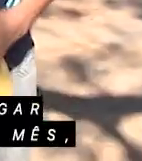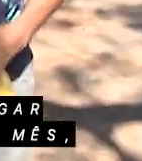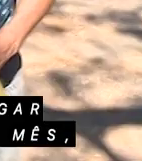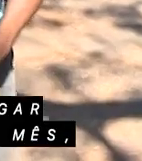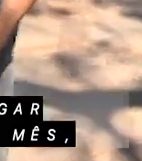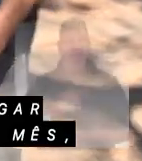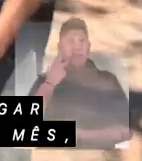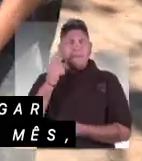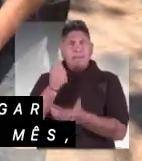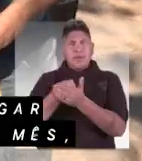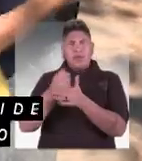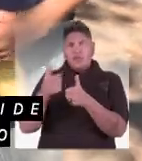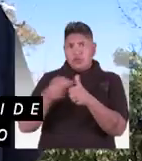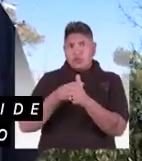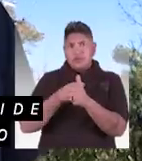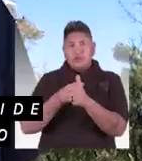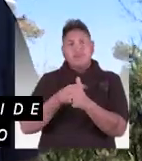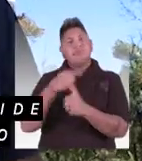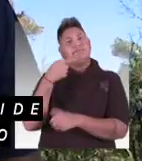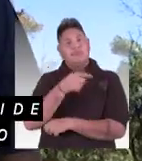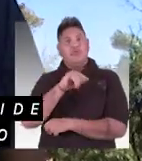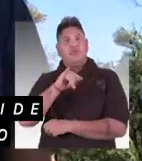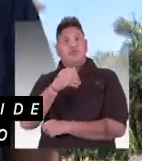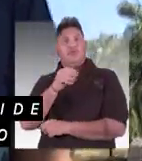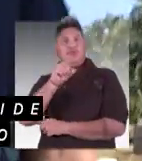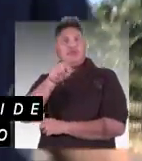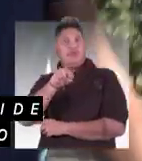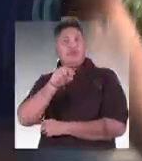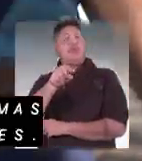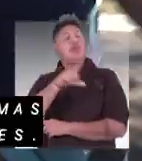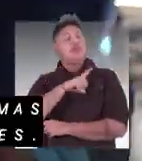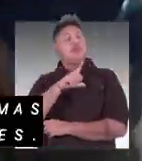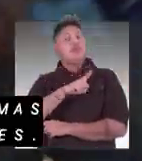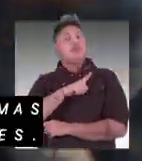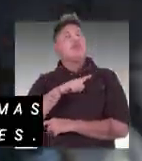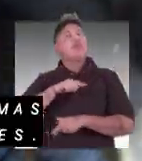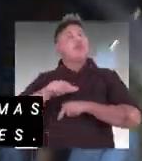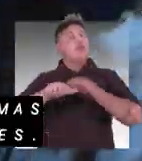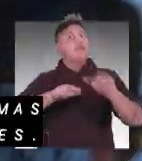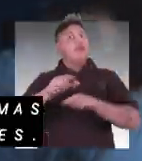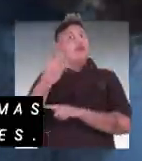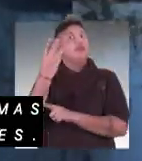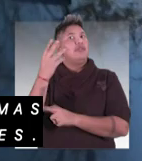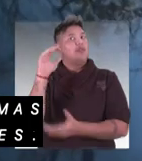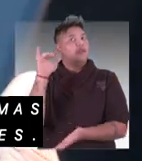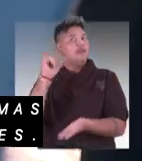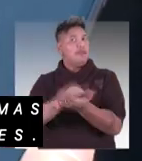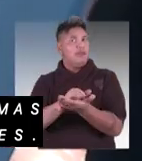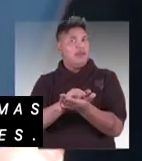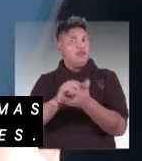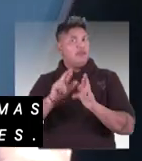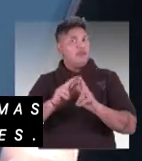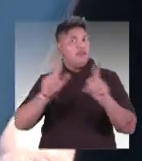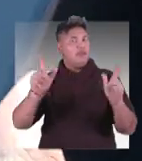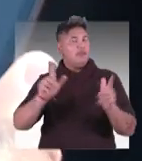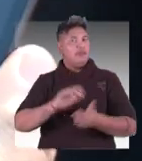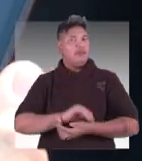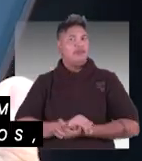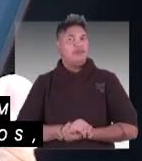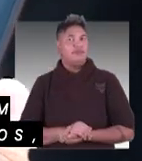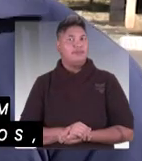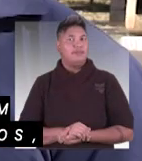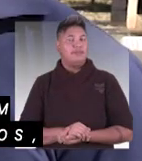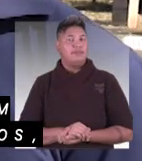Para pagar as contas no fim do mês, José Ivaldo se divide prestando serviço para 3 plataformas digitais